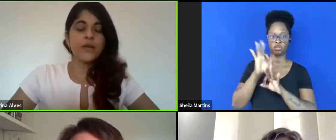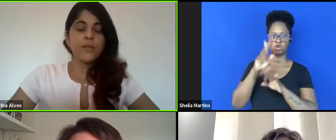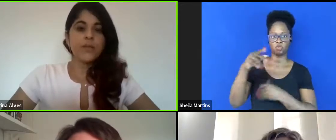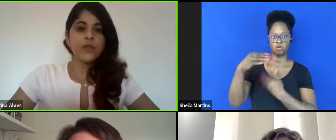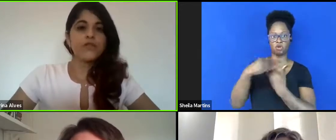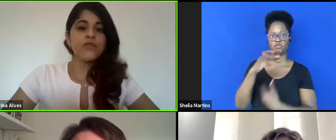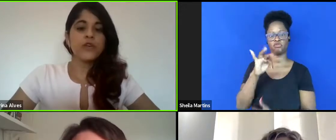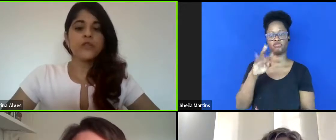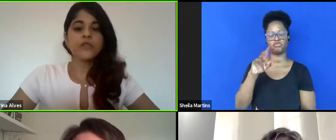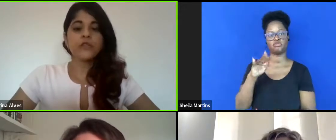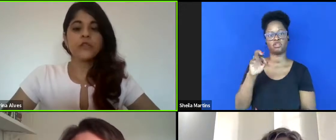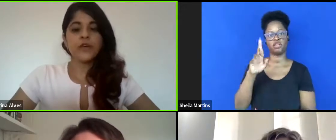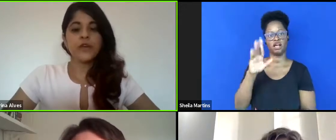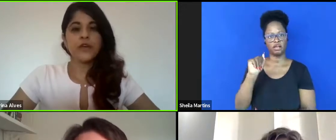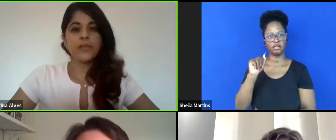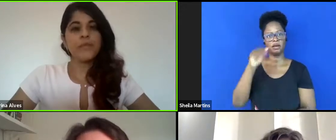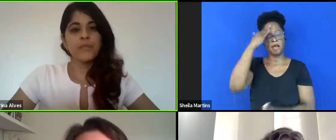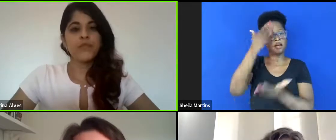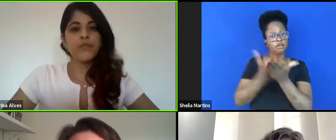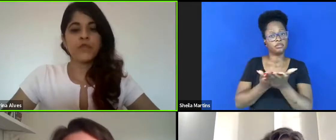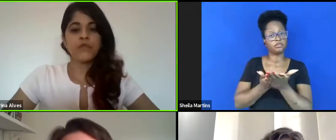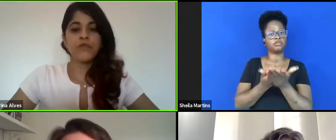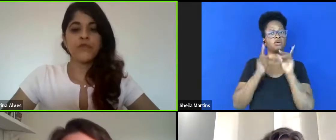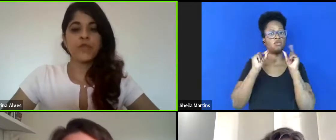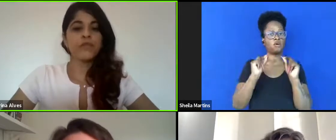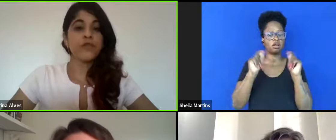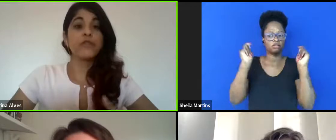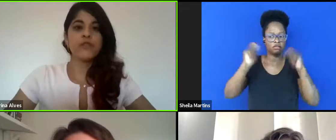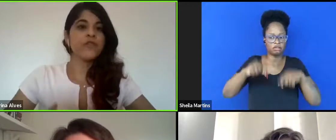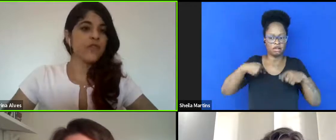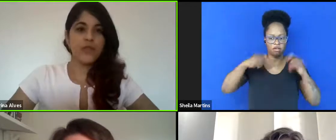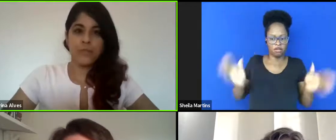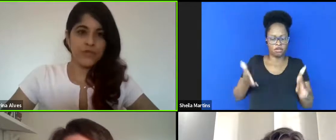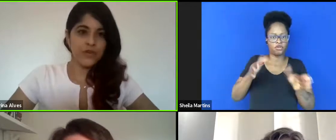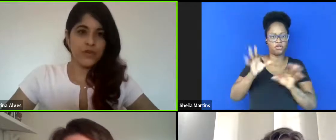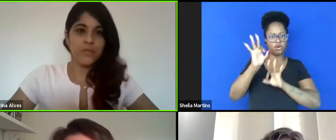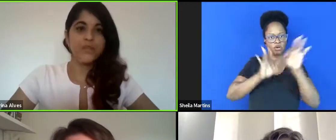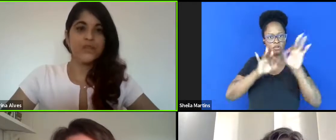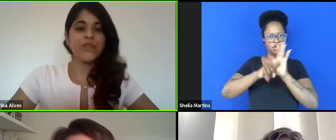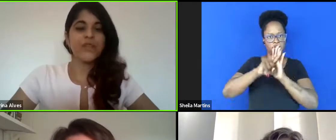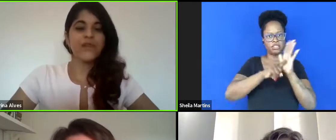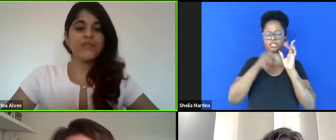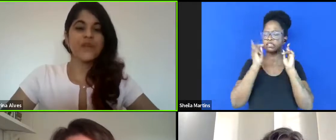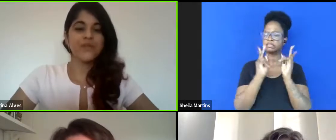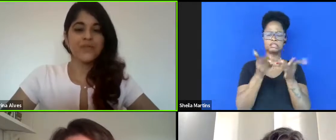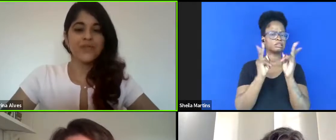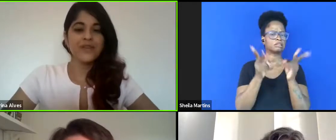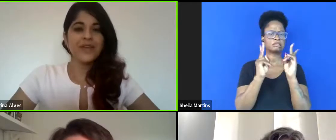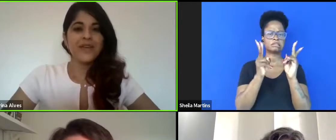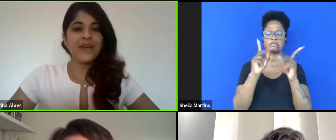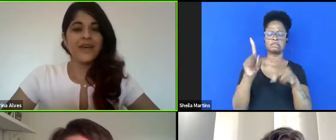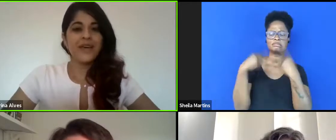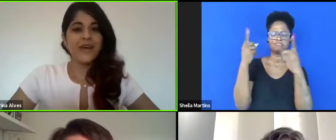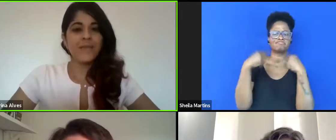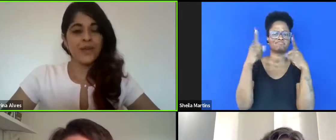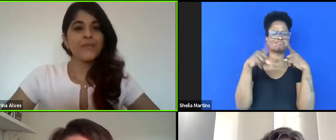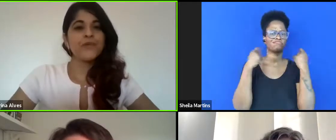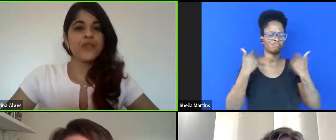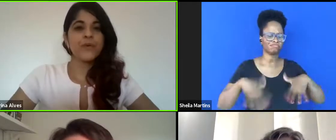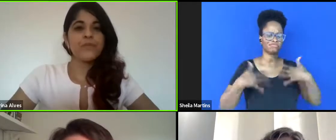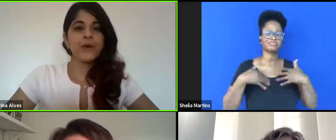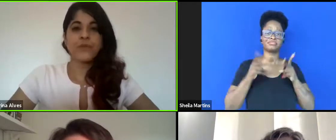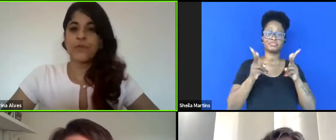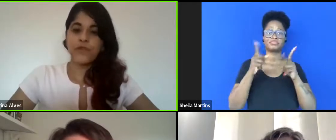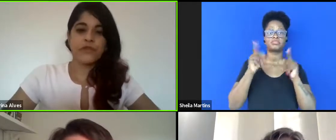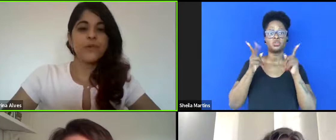Lara, pela confiança em me permitir desenvolver esse projeto de pesquisa. Sempre foi muito desafiador, mas ao